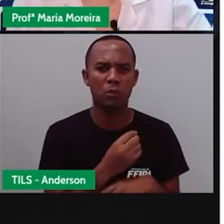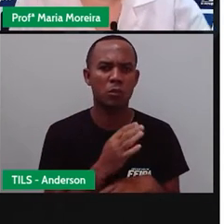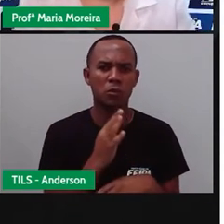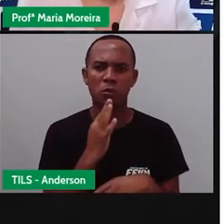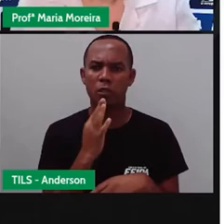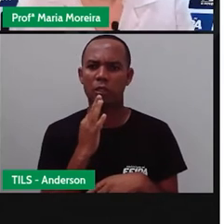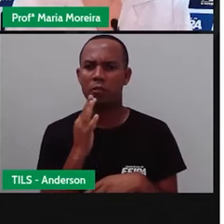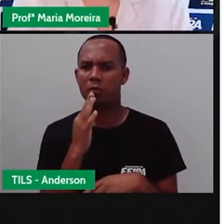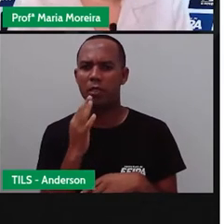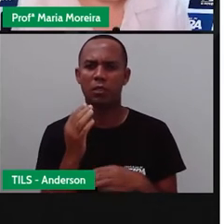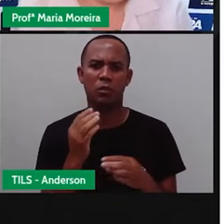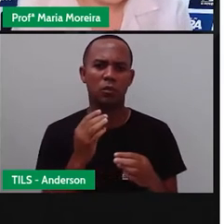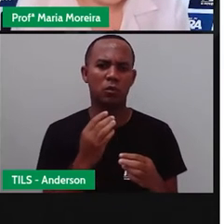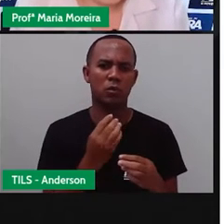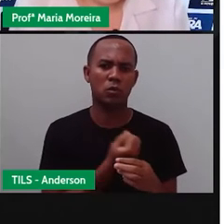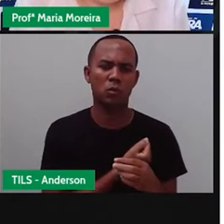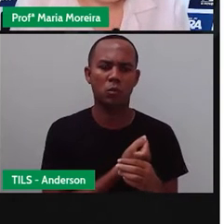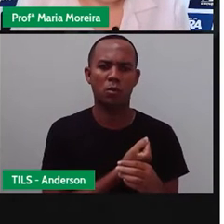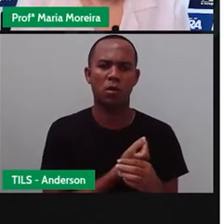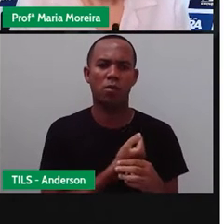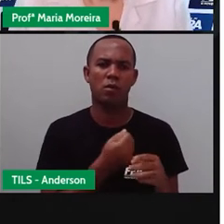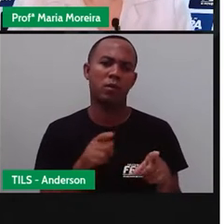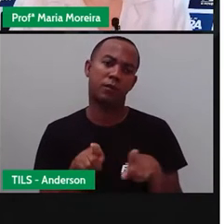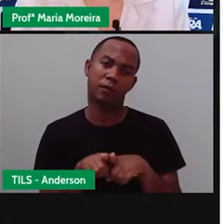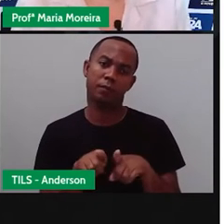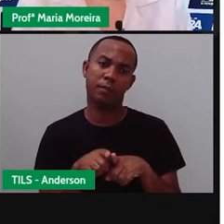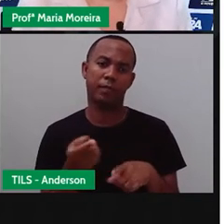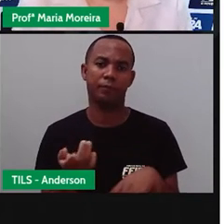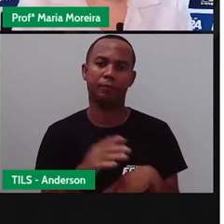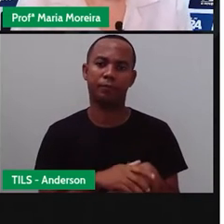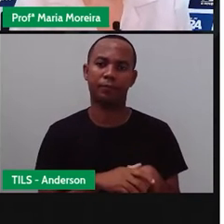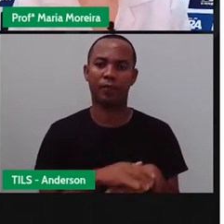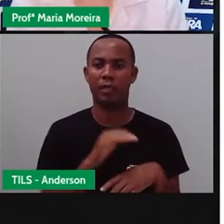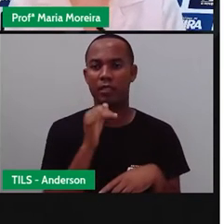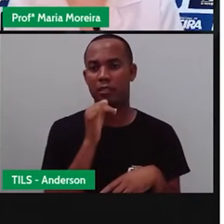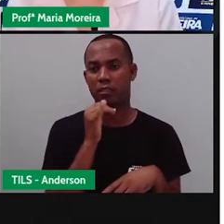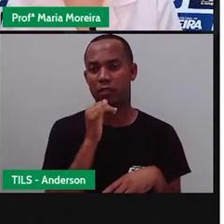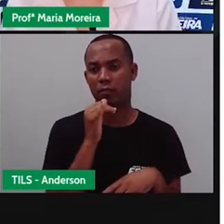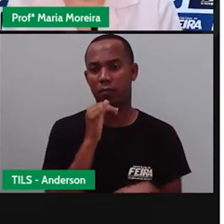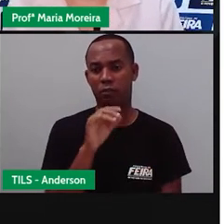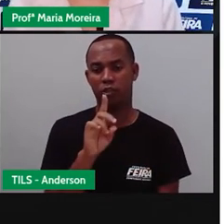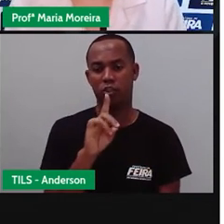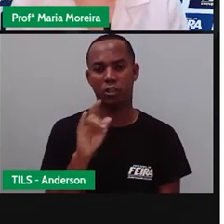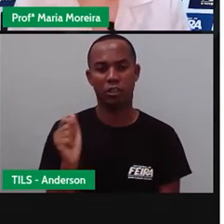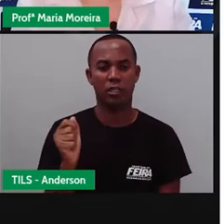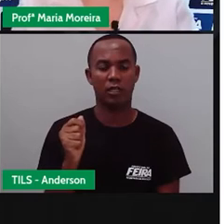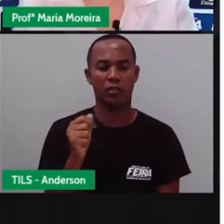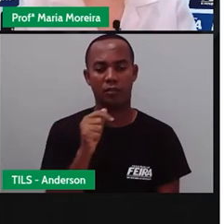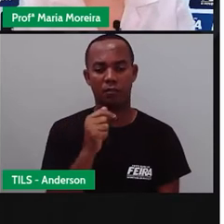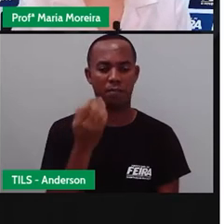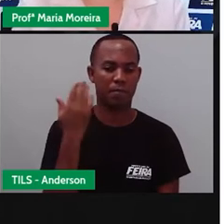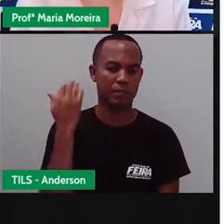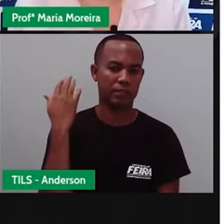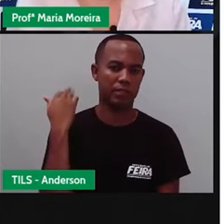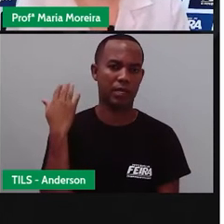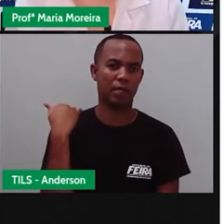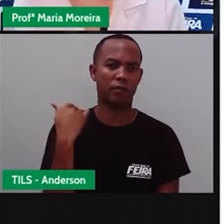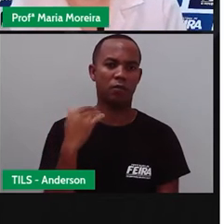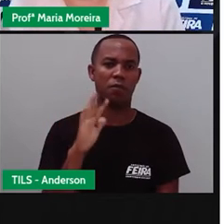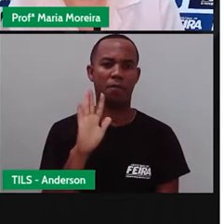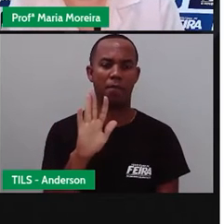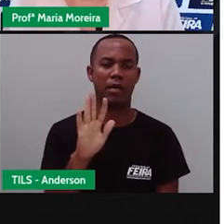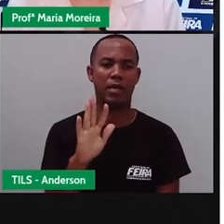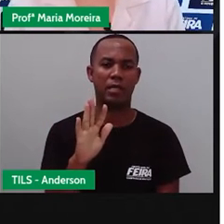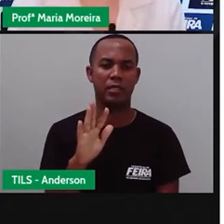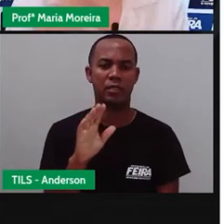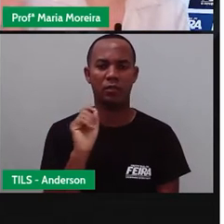não conhecesse um número como a gente conhece aqui agora bom por exemplo né que os dias passavam e os filhos estavam que